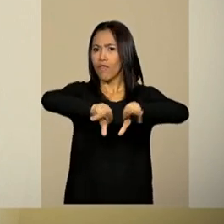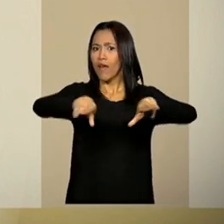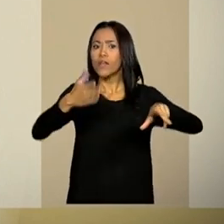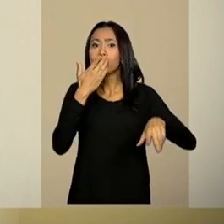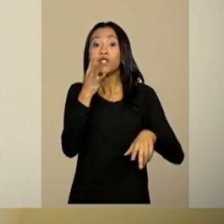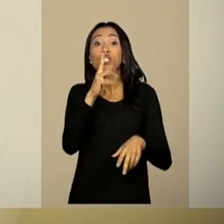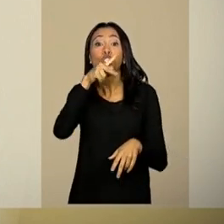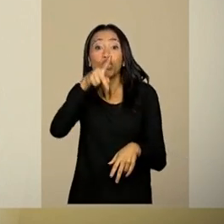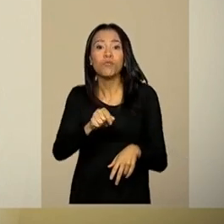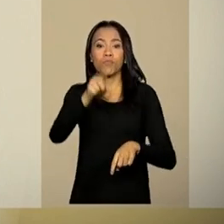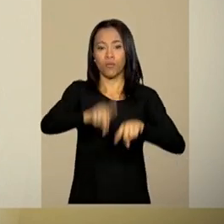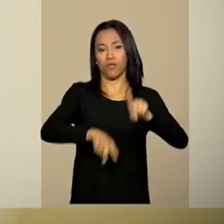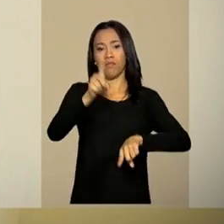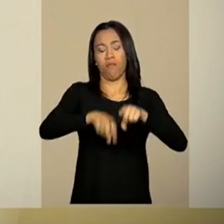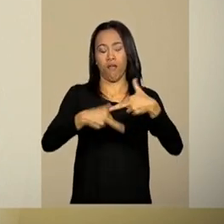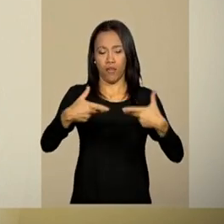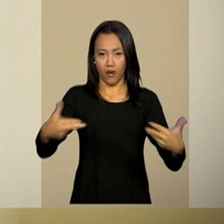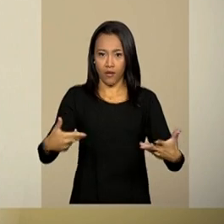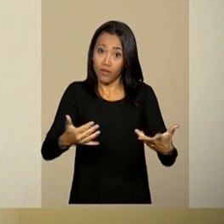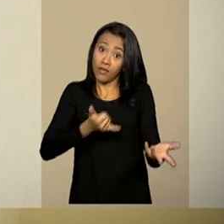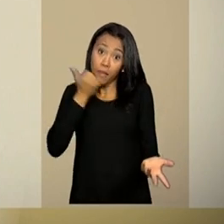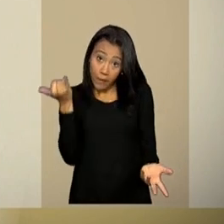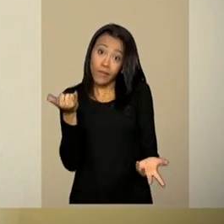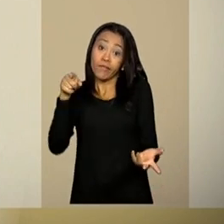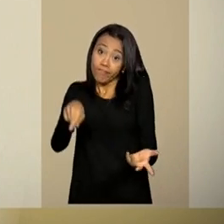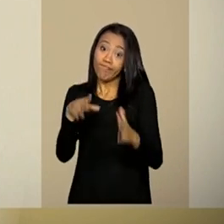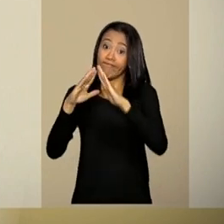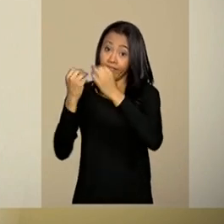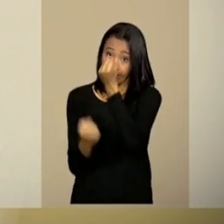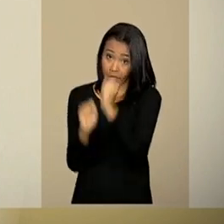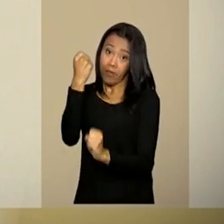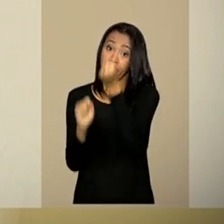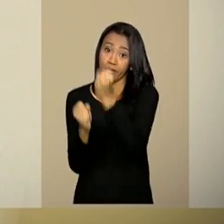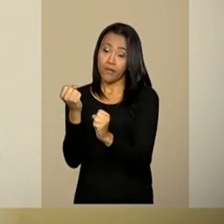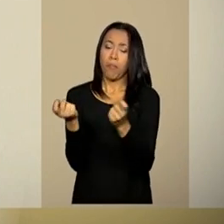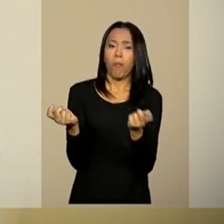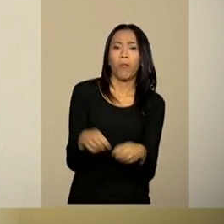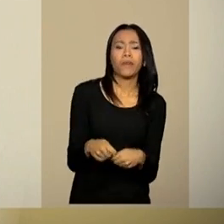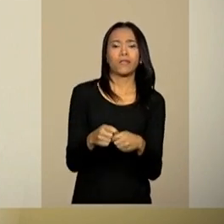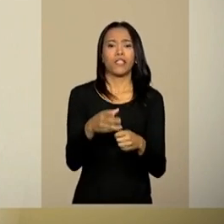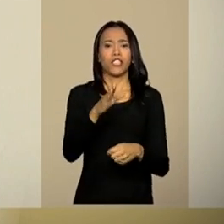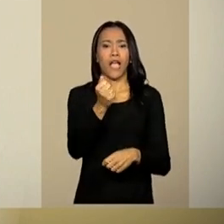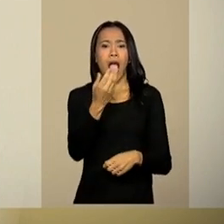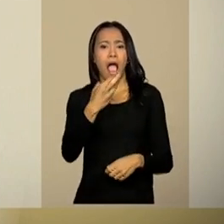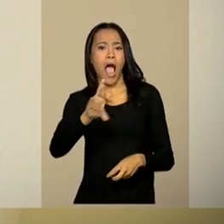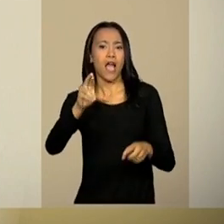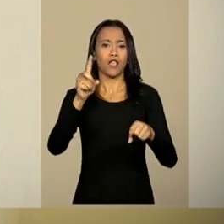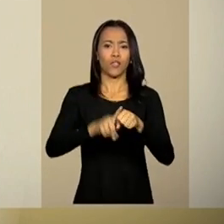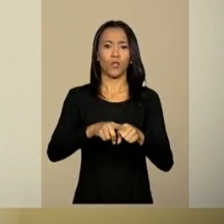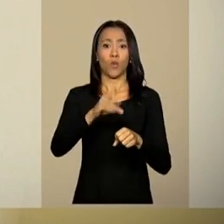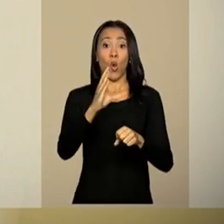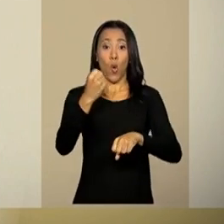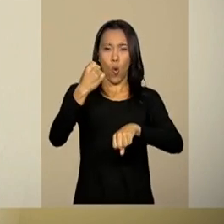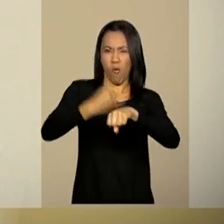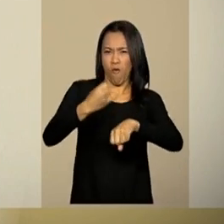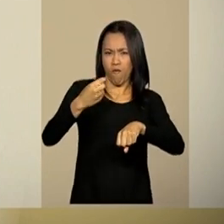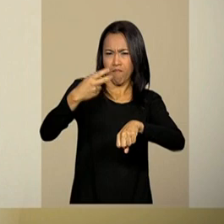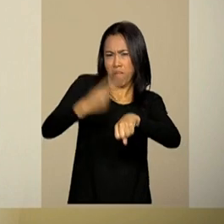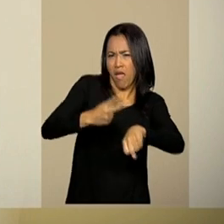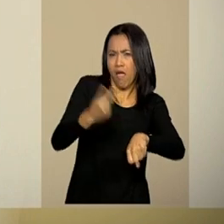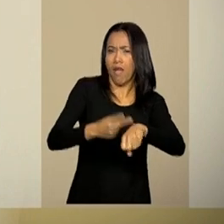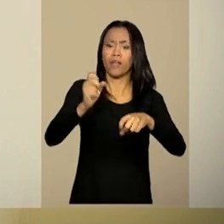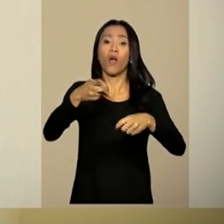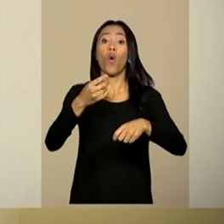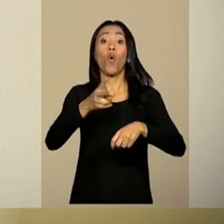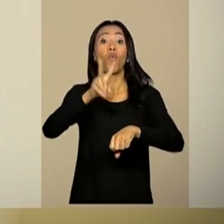tipos de materiais depende da empresa e pode ser de Aço concreto PVC ou até fibra de